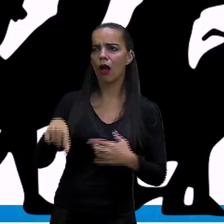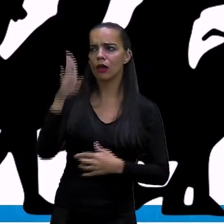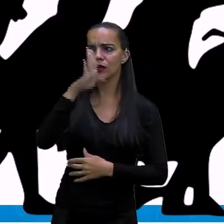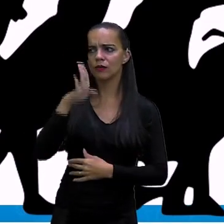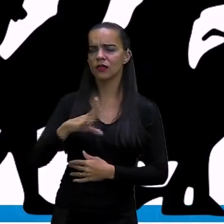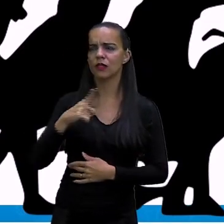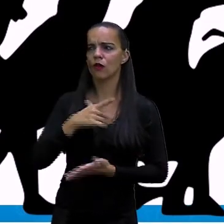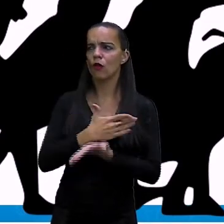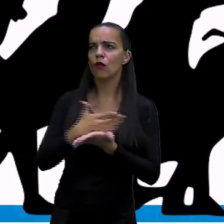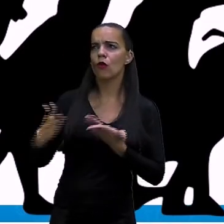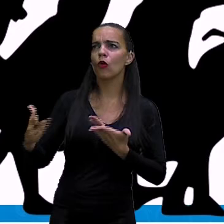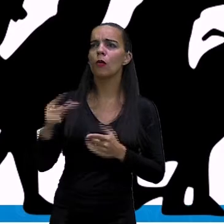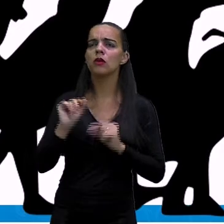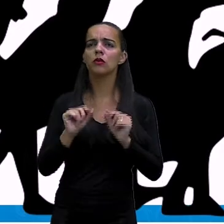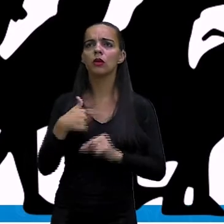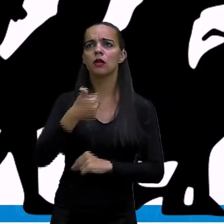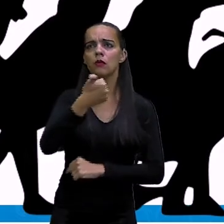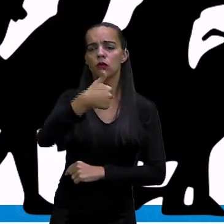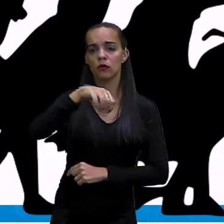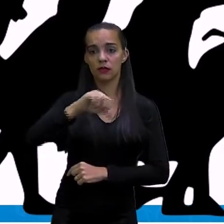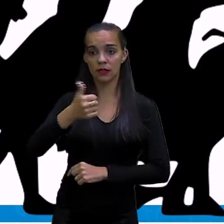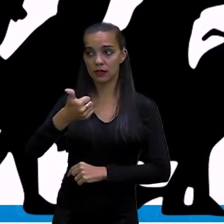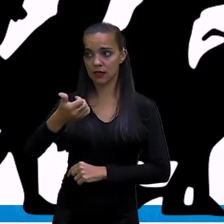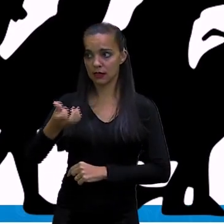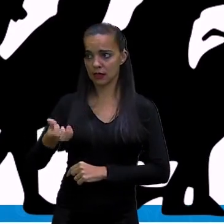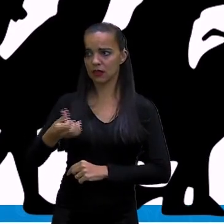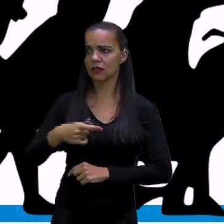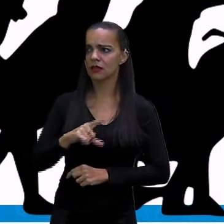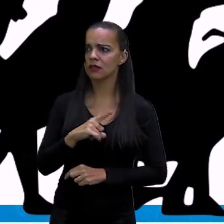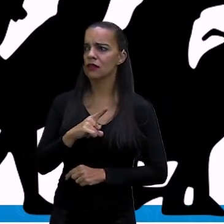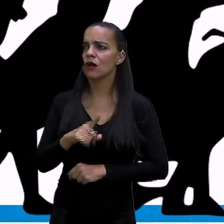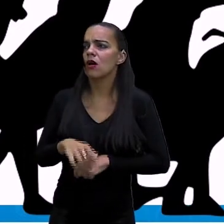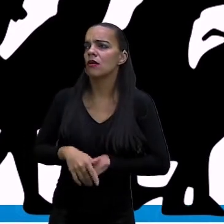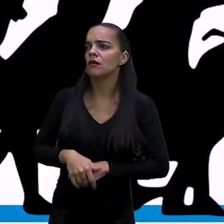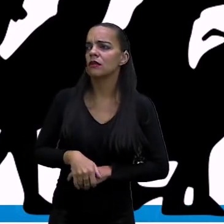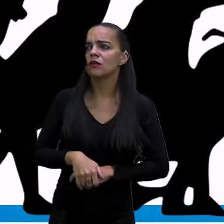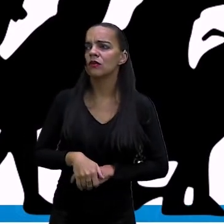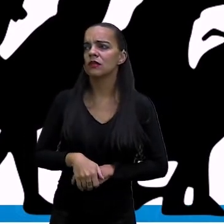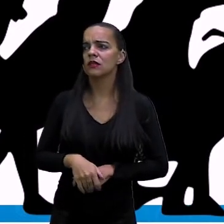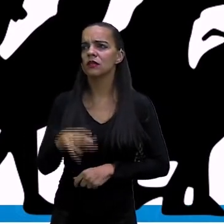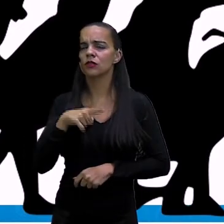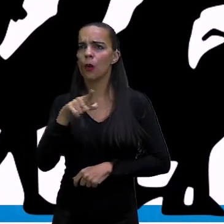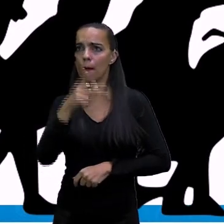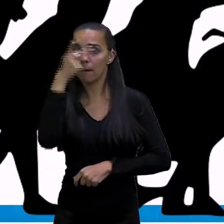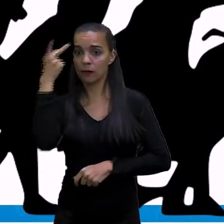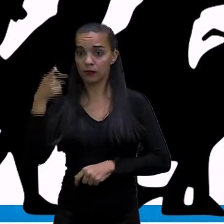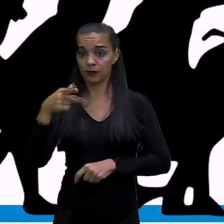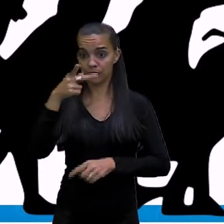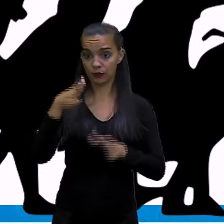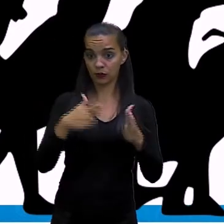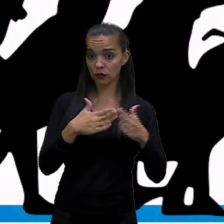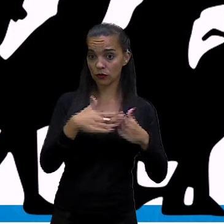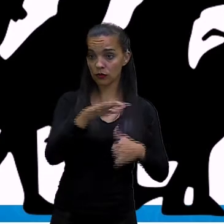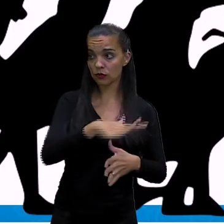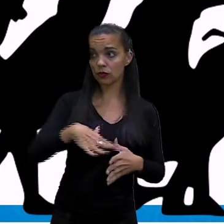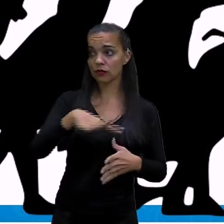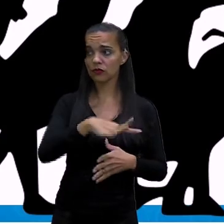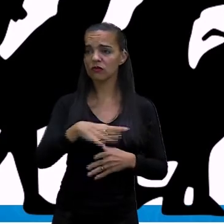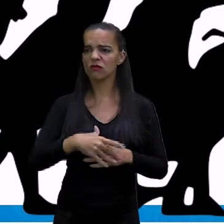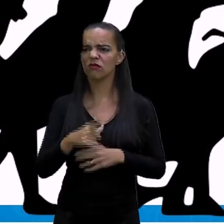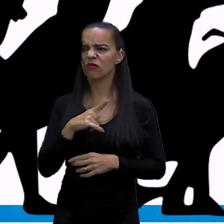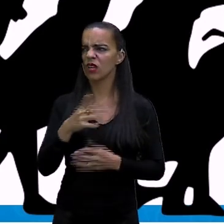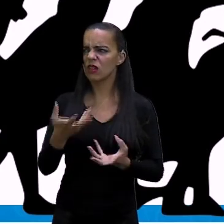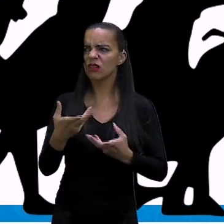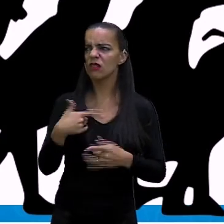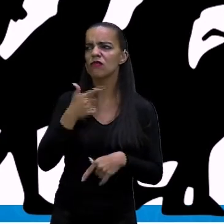em 1816, por Dom João VI. No entanto, os habitantes da região não se sentiam